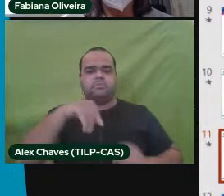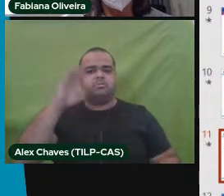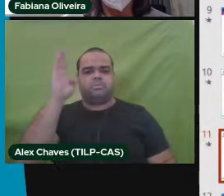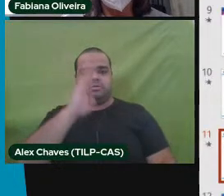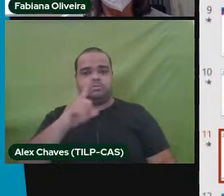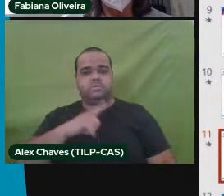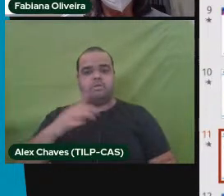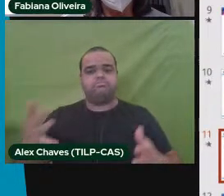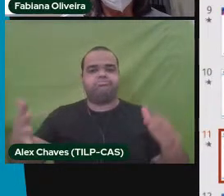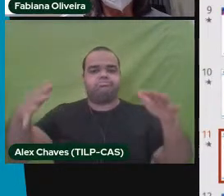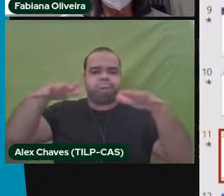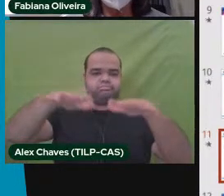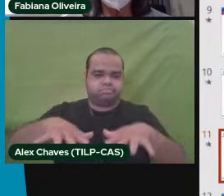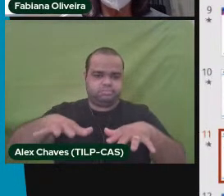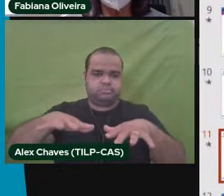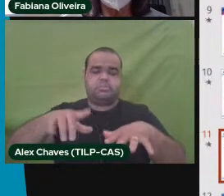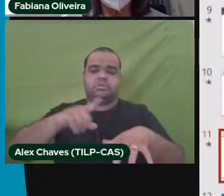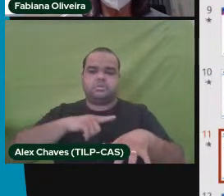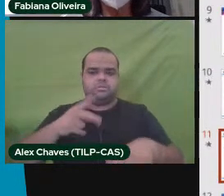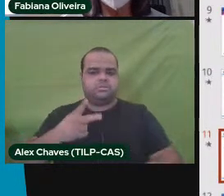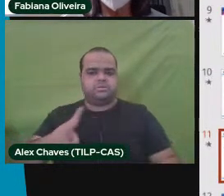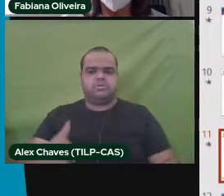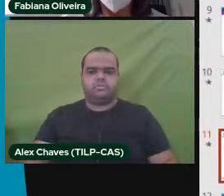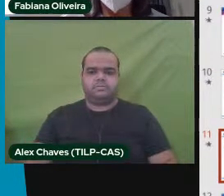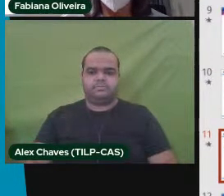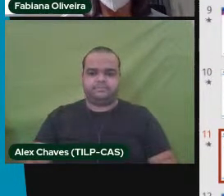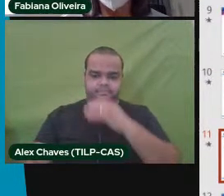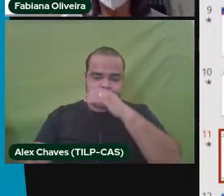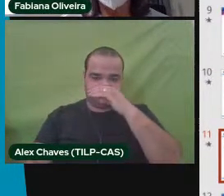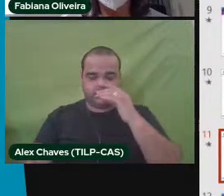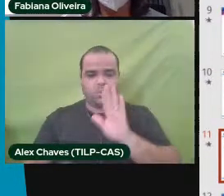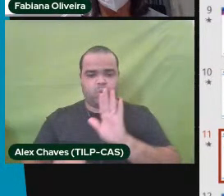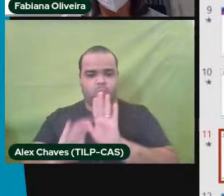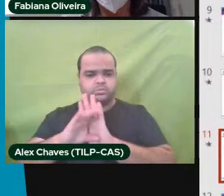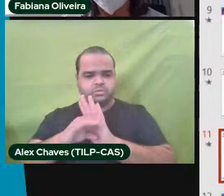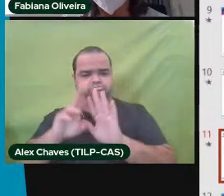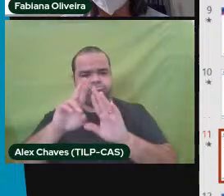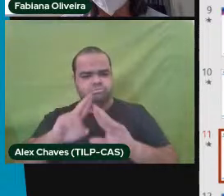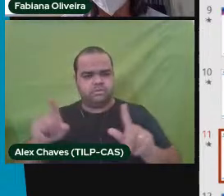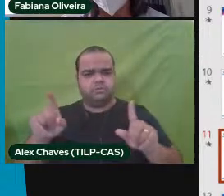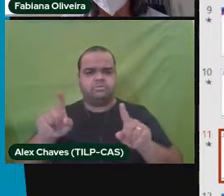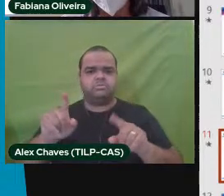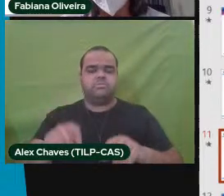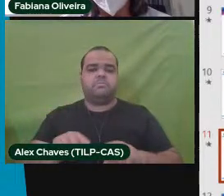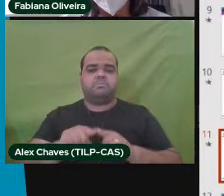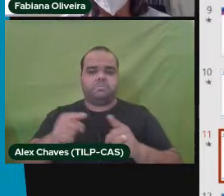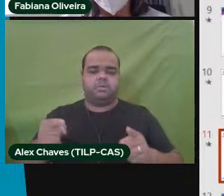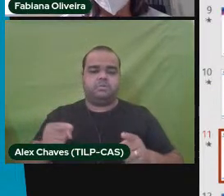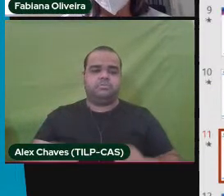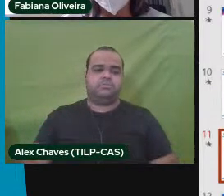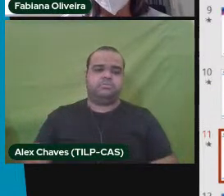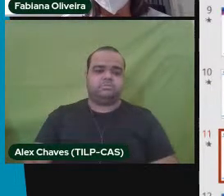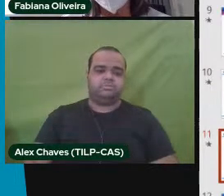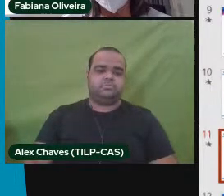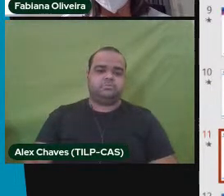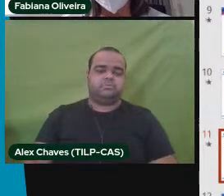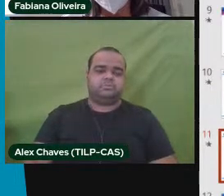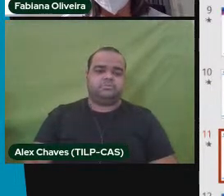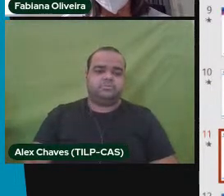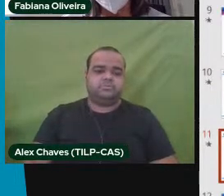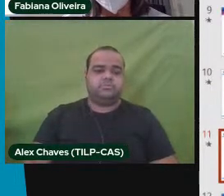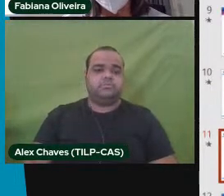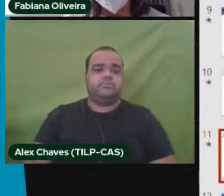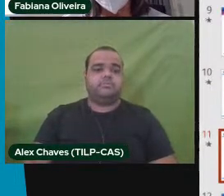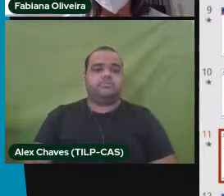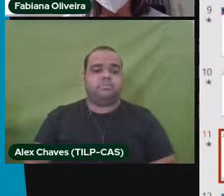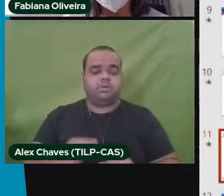incluir. Pode não ser com os conceitos ou outros conceitos ditos por aí, mas não